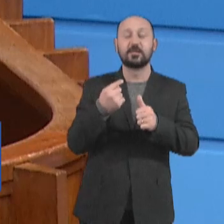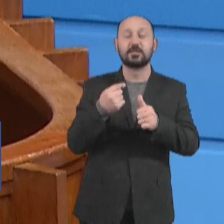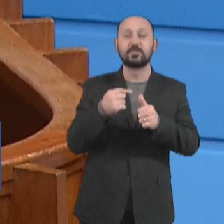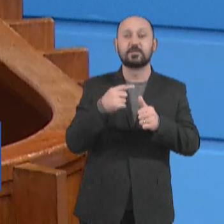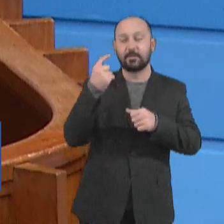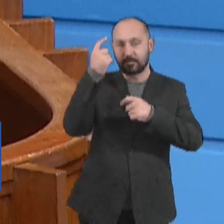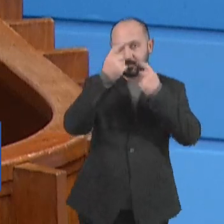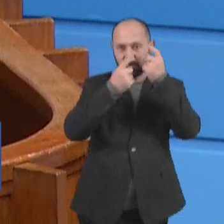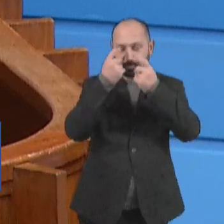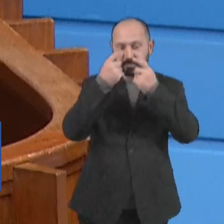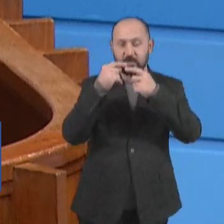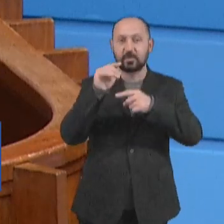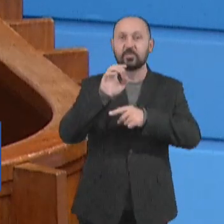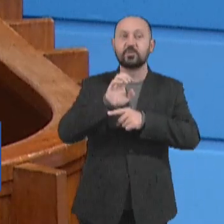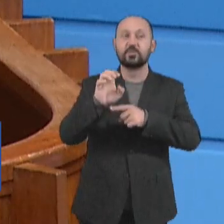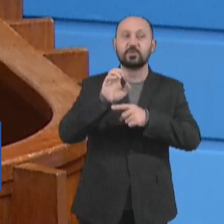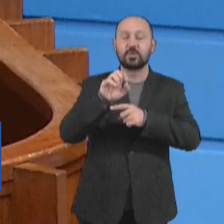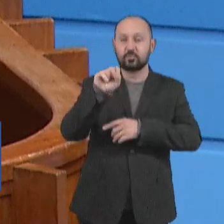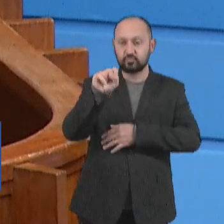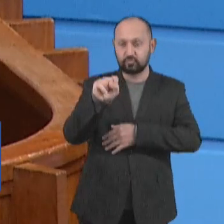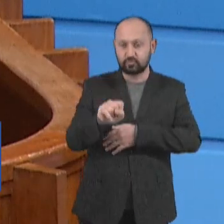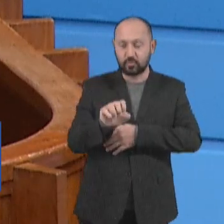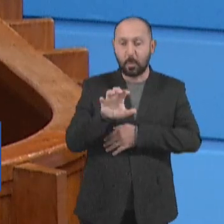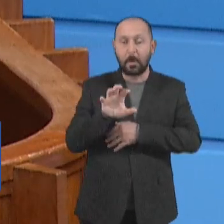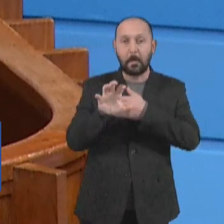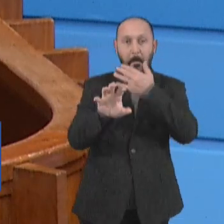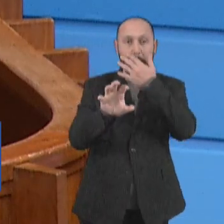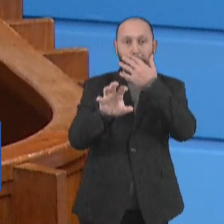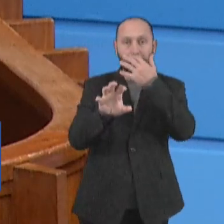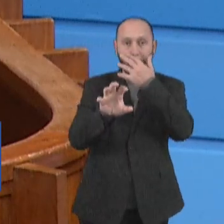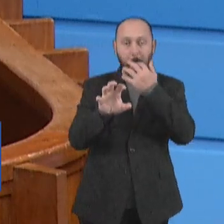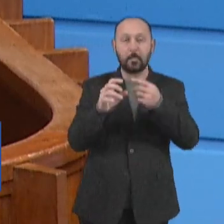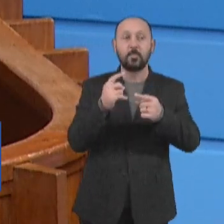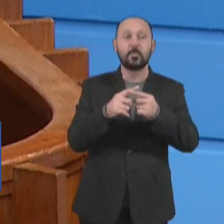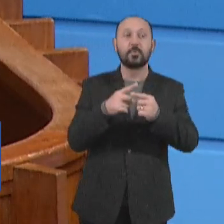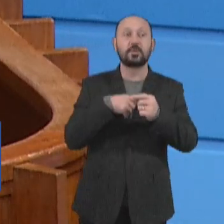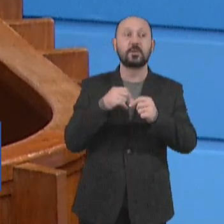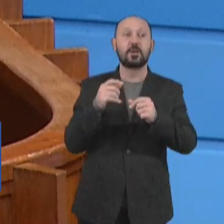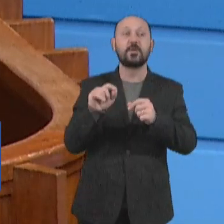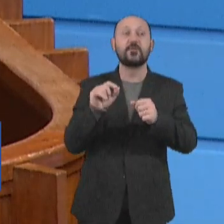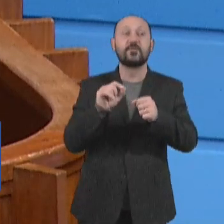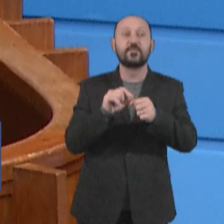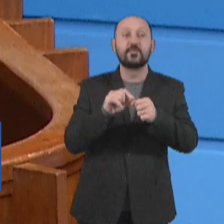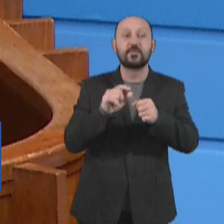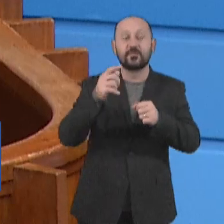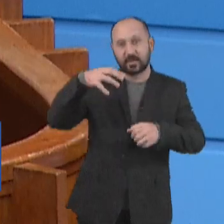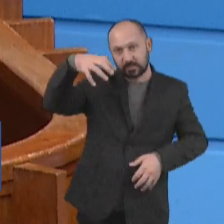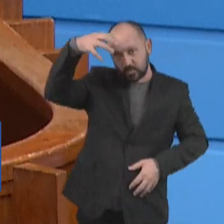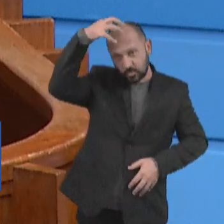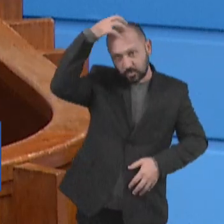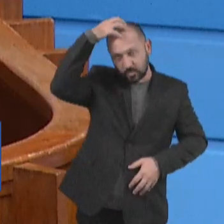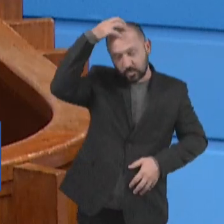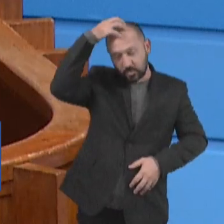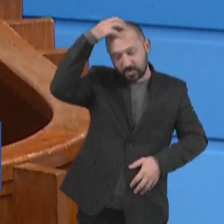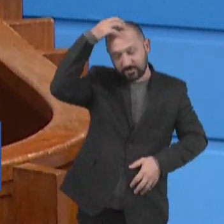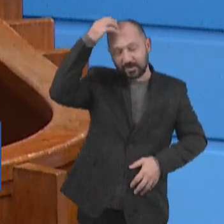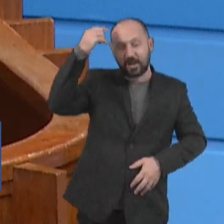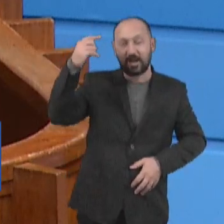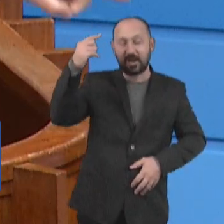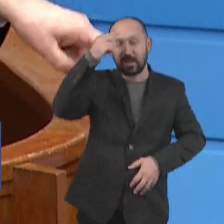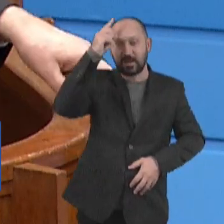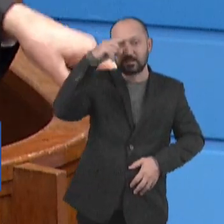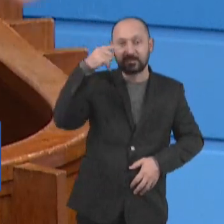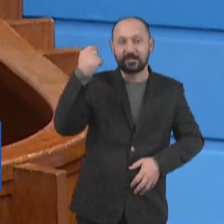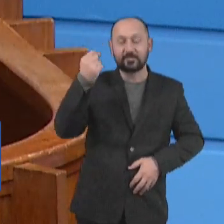ocupação do nosso estado, Sul, é em função de um movimento que faz a coroa espanhola, né?